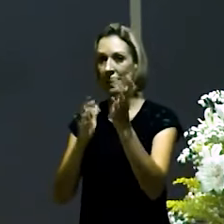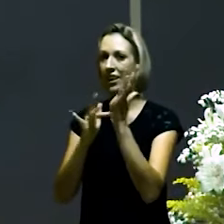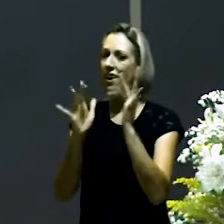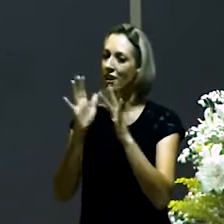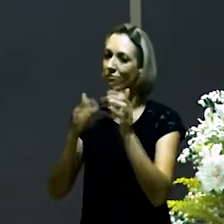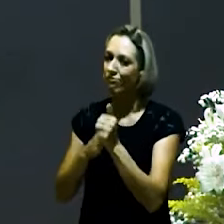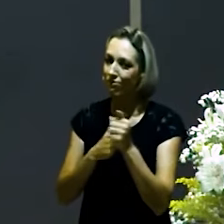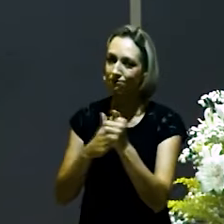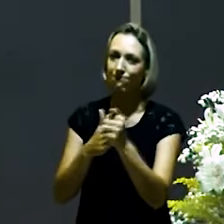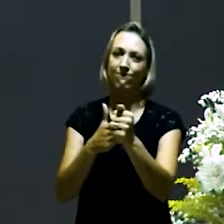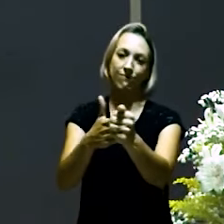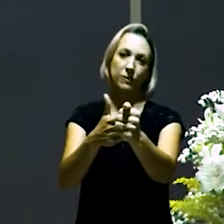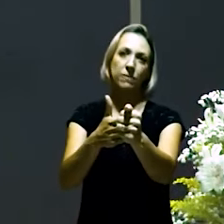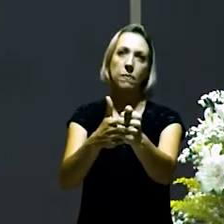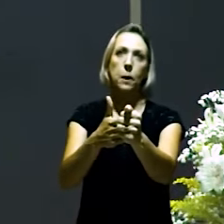Eu e você.